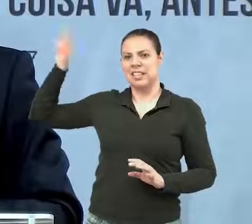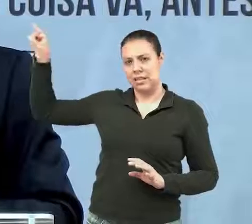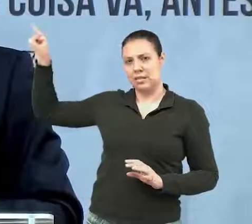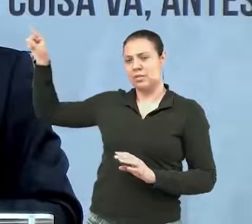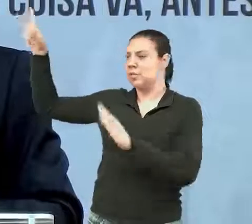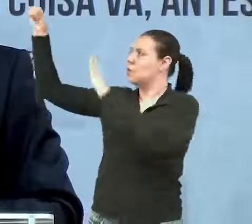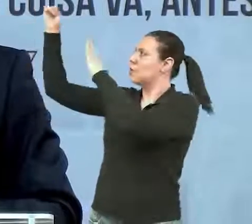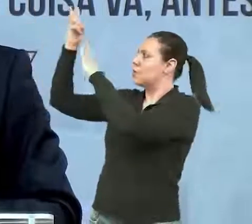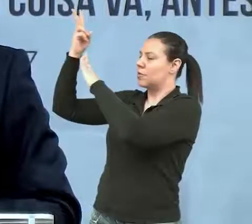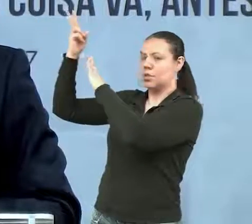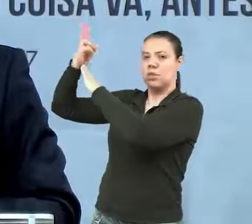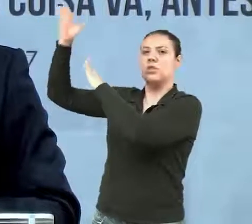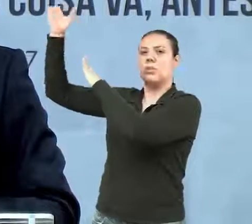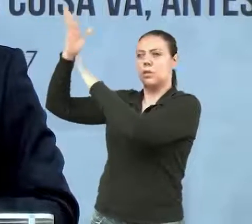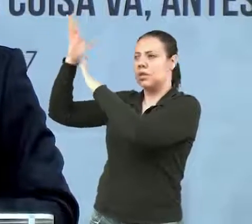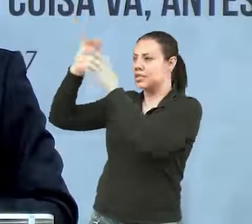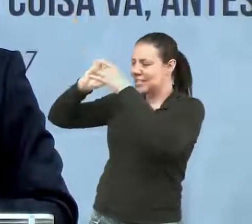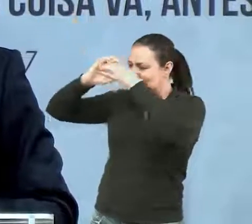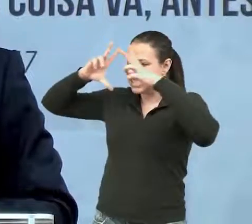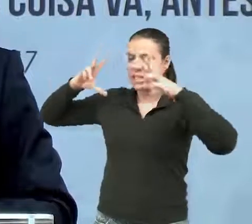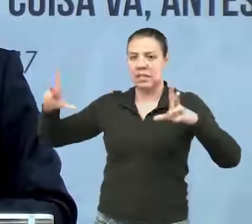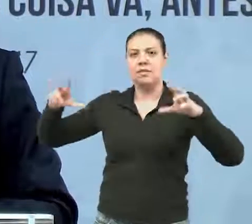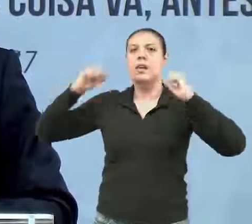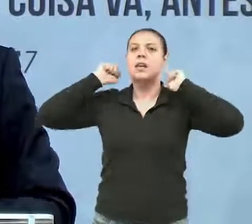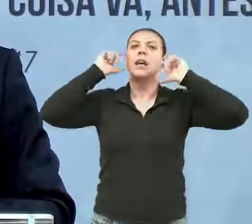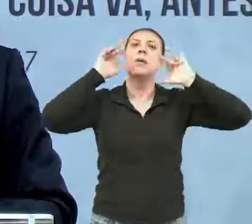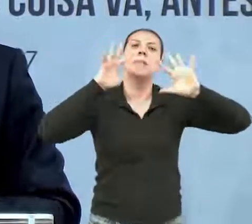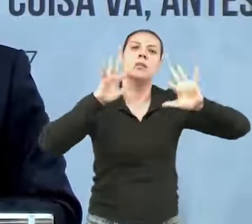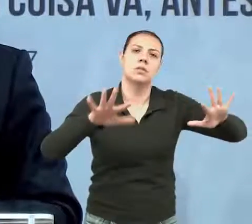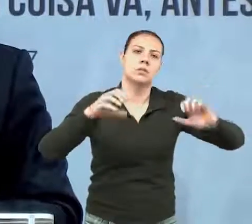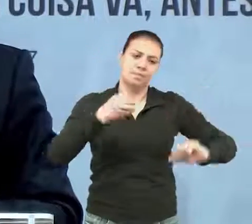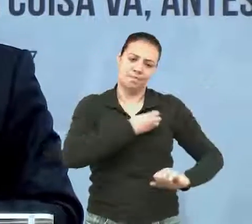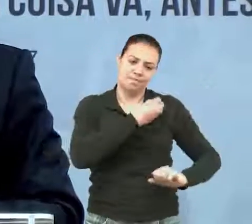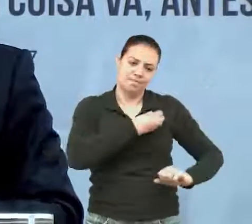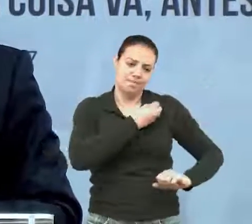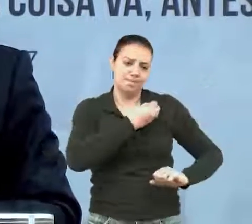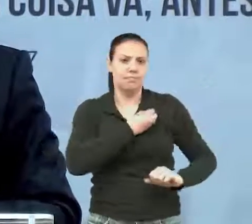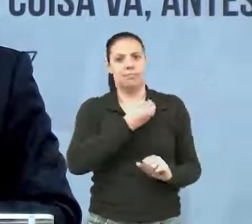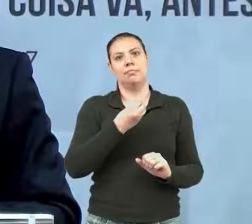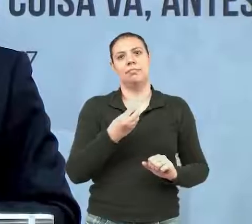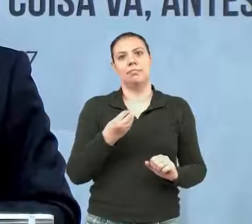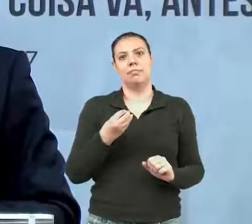e livrar você e dar bênção para que você prossiga a sua vida